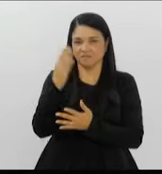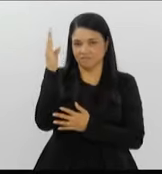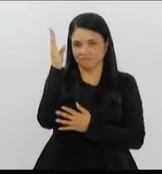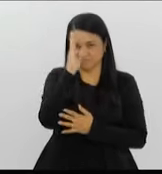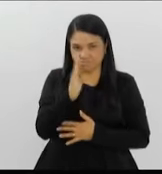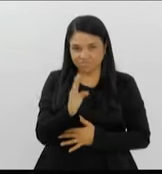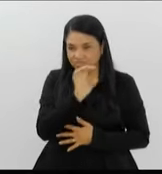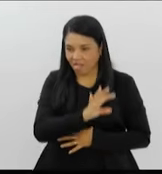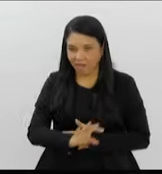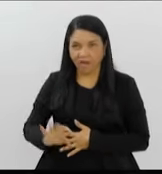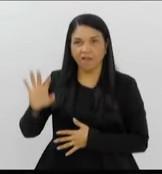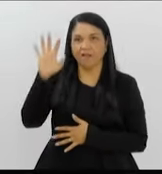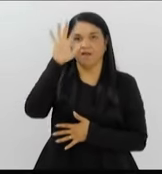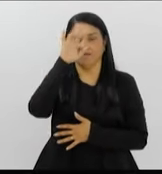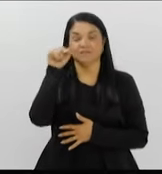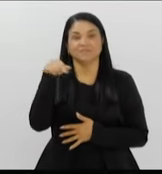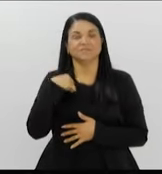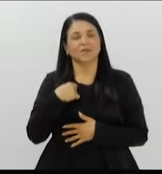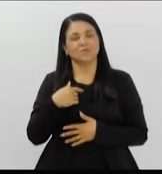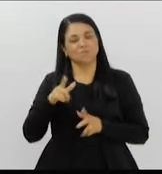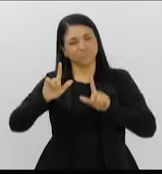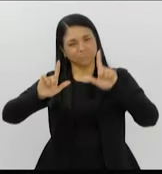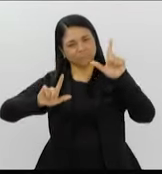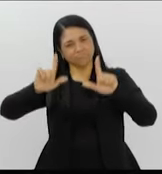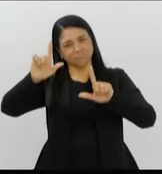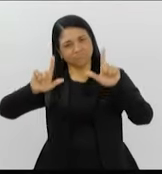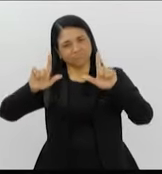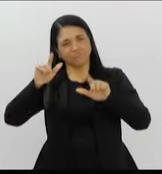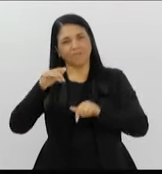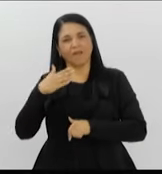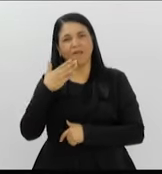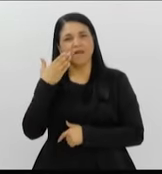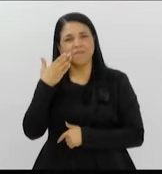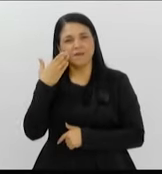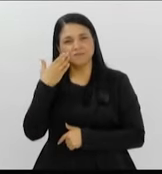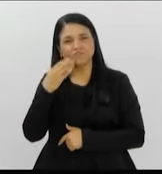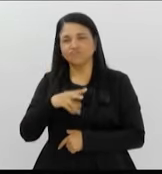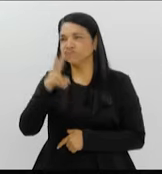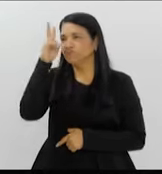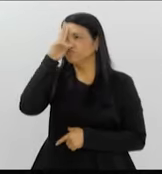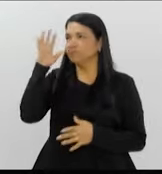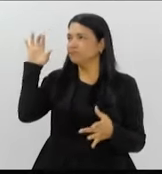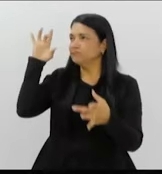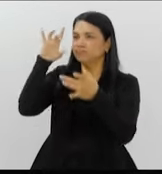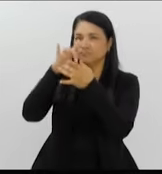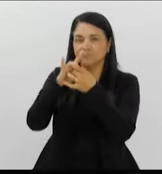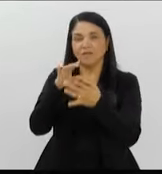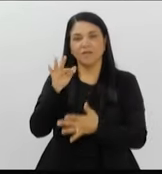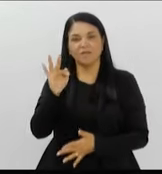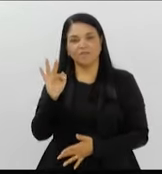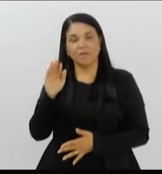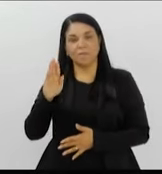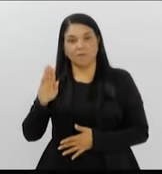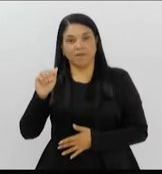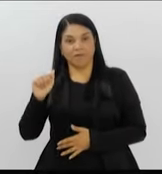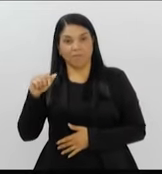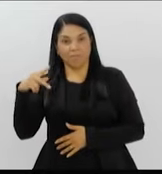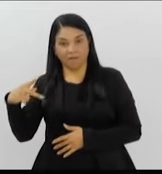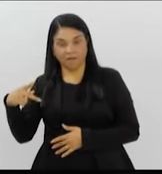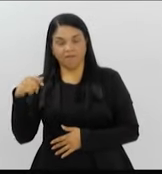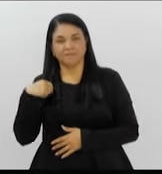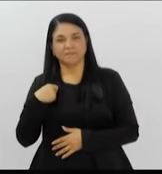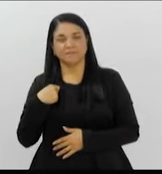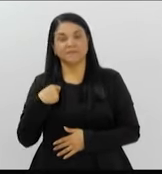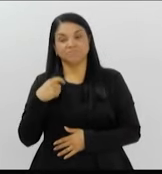E eu, quando ouvi o programa do Ramagem, eu me lembrei do FEBEAPÁ, porque ele dizia a seguinte